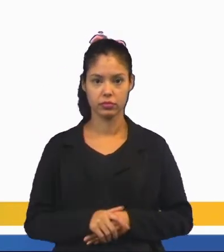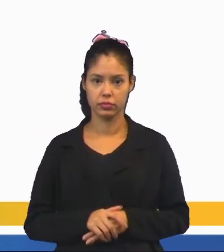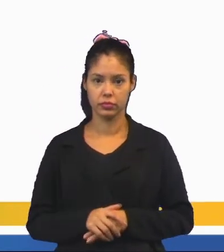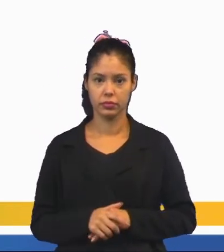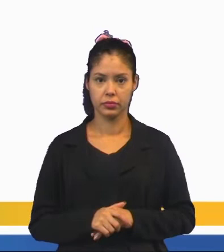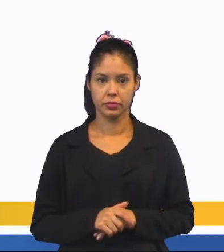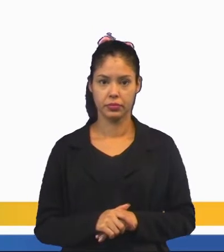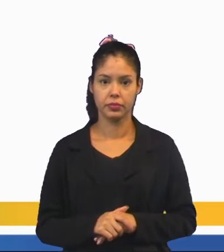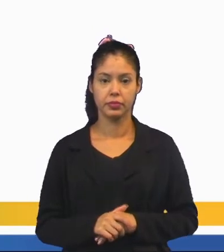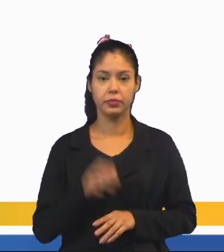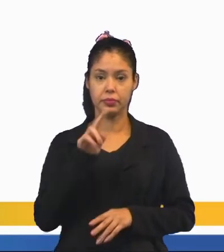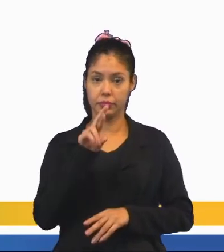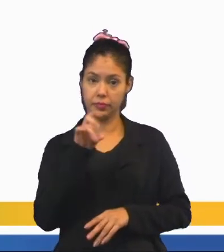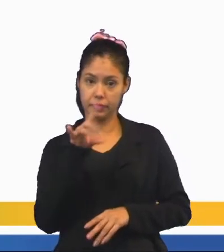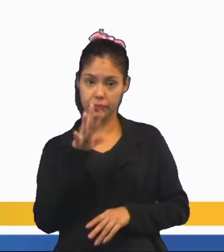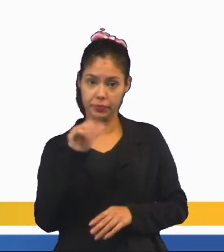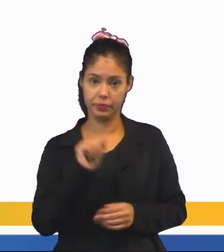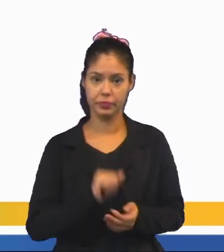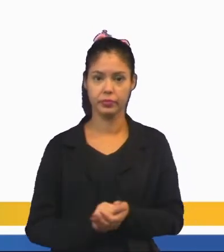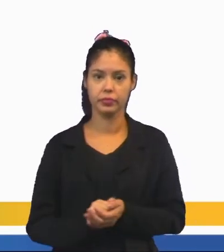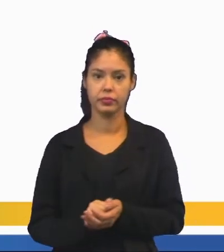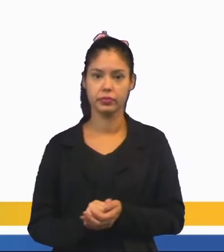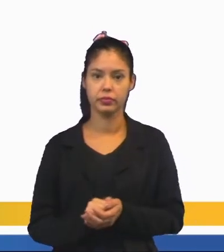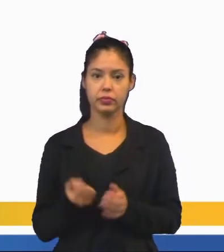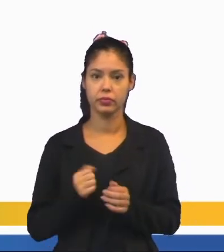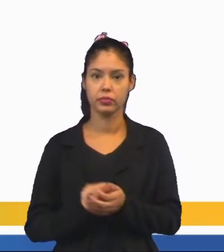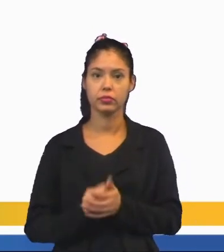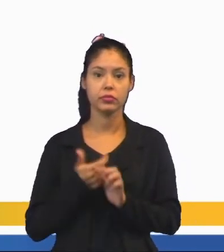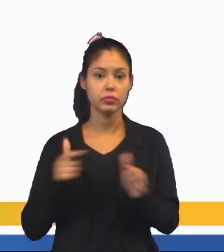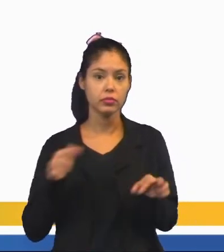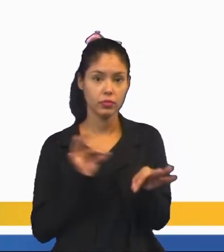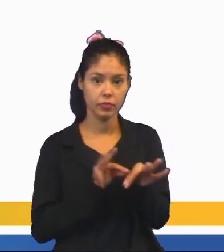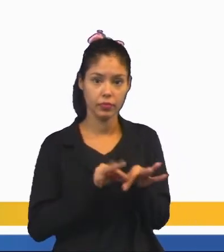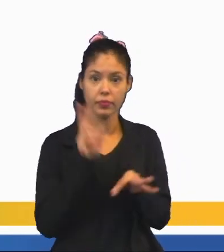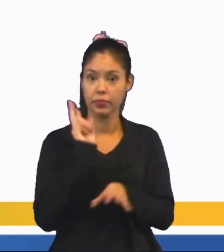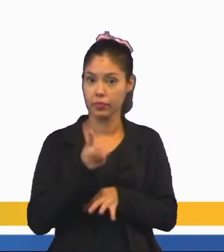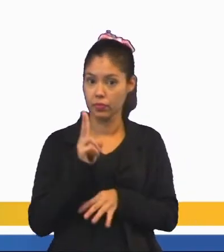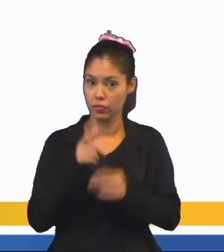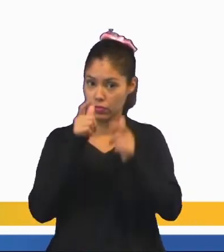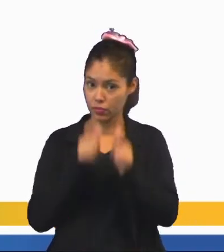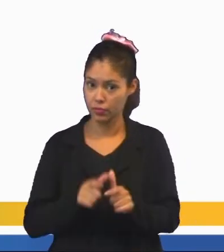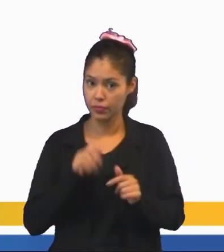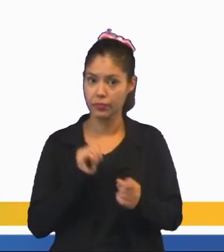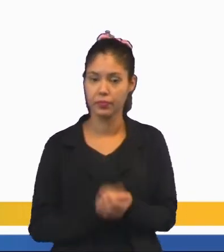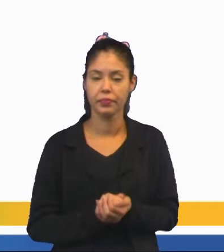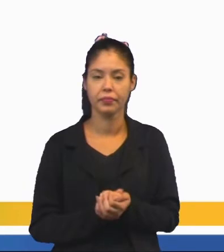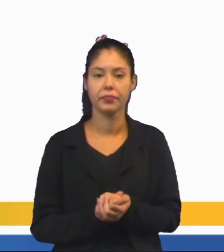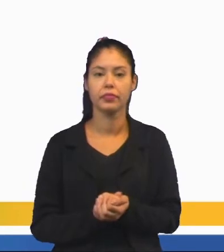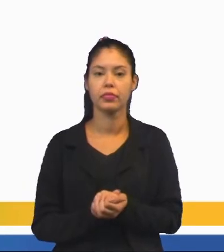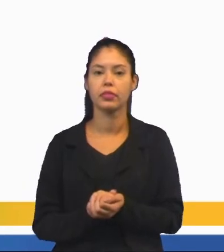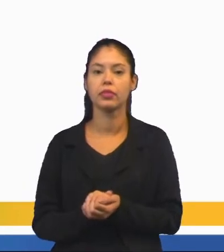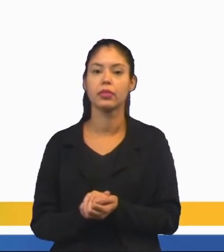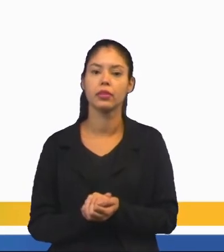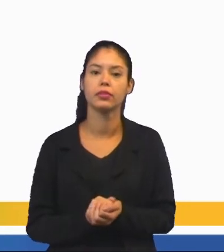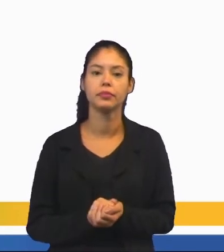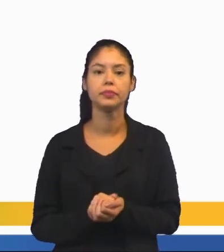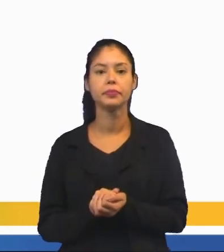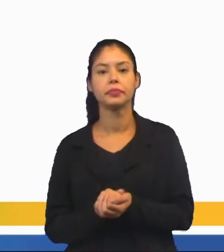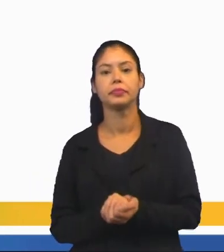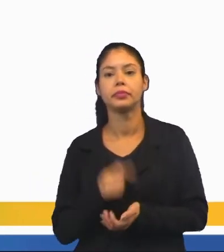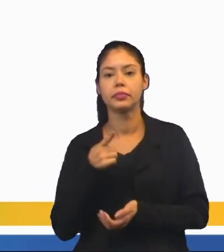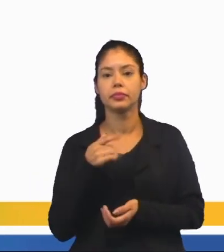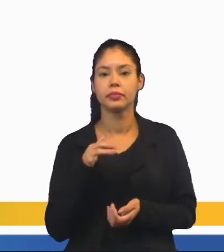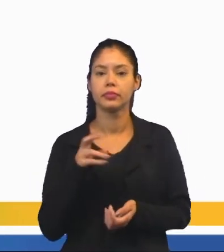no corpo. A reativação, erupções de bolhas na mesma área da pele